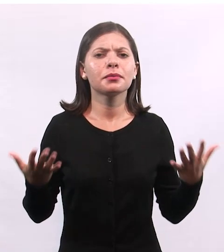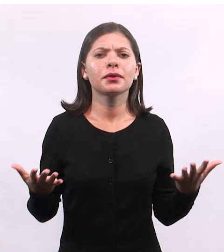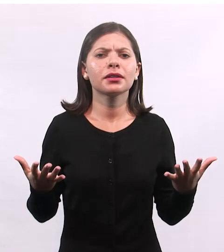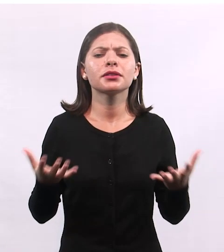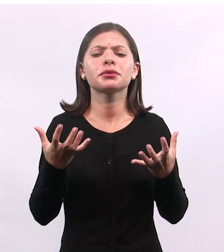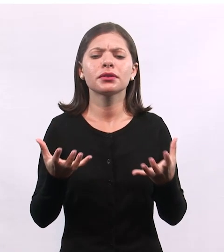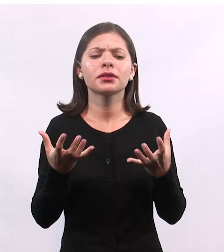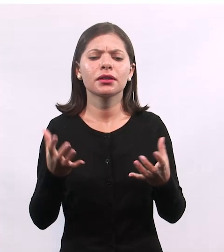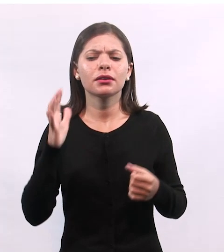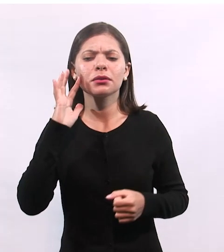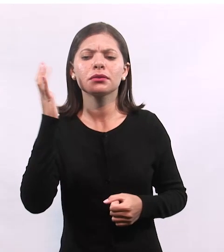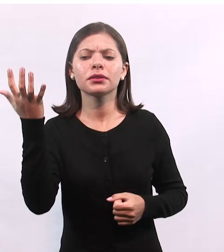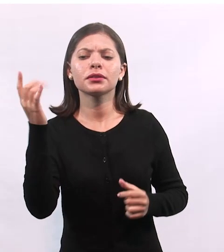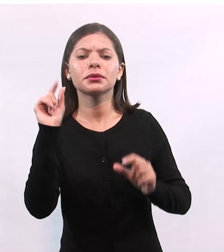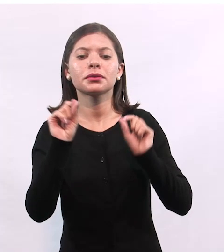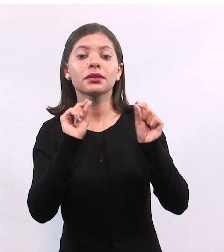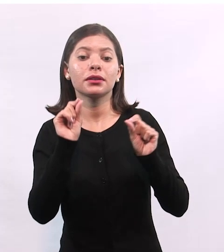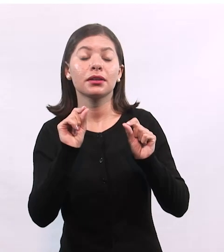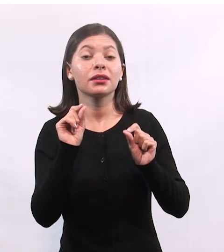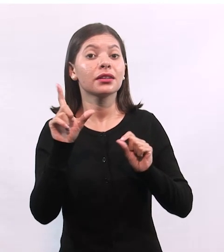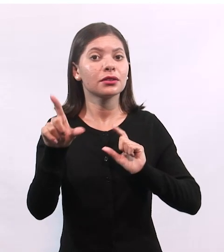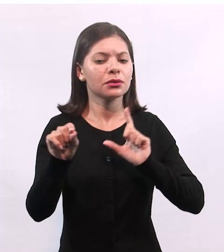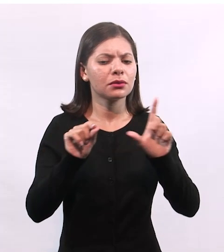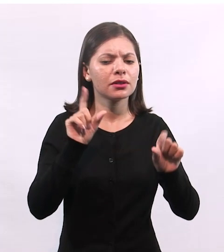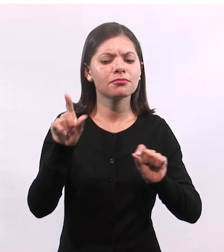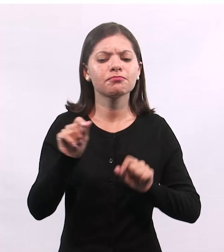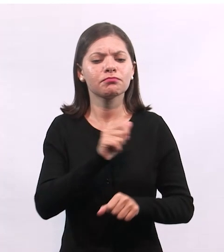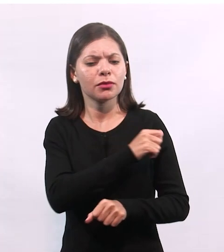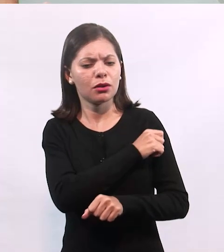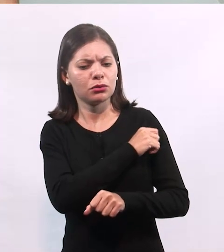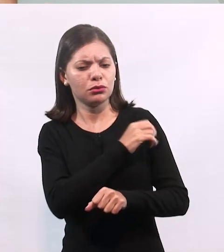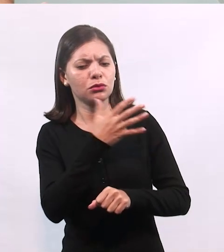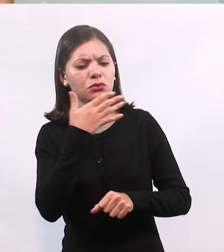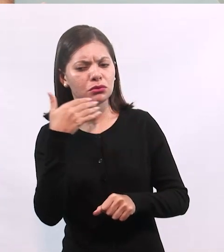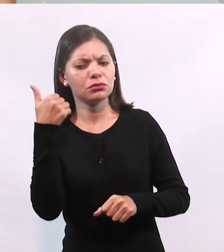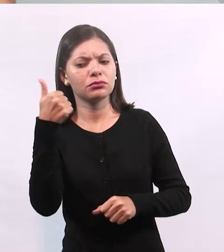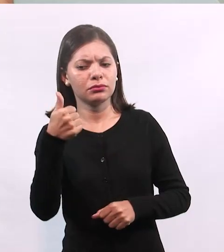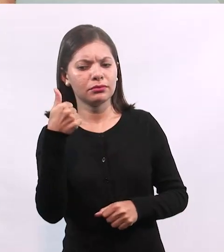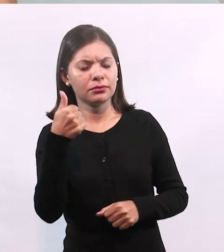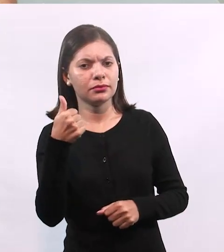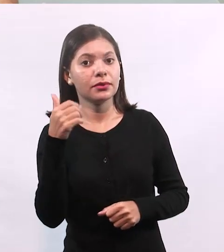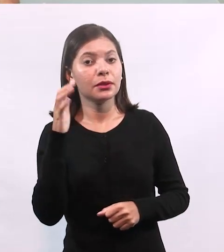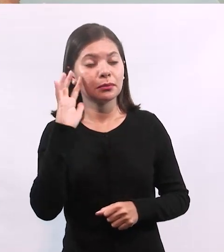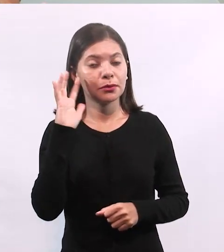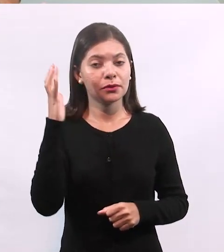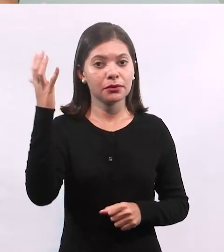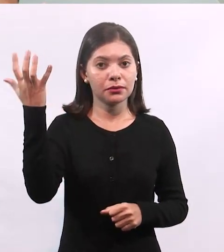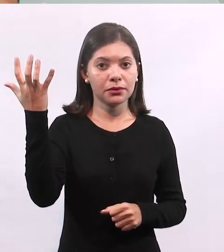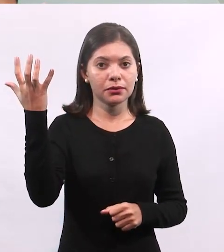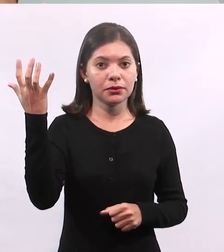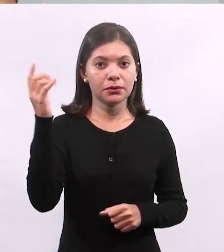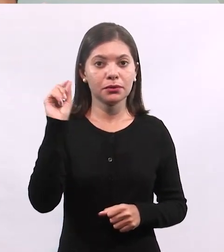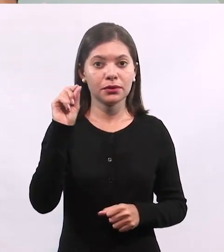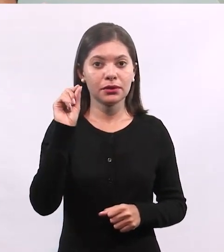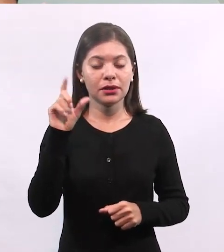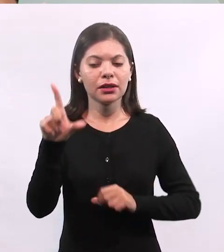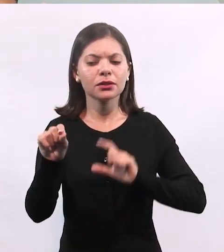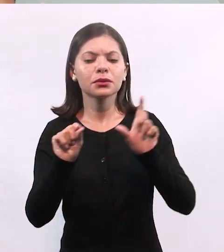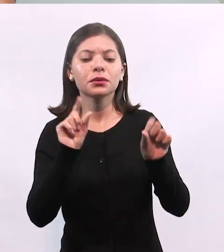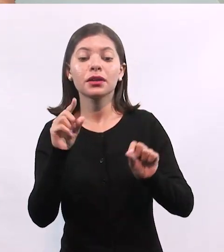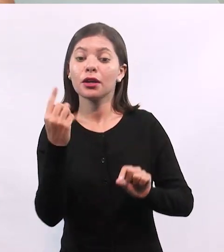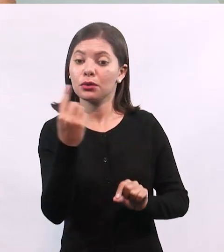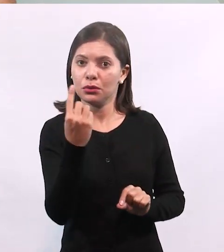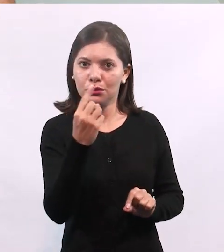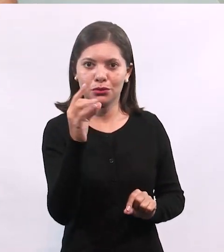mas o que que eu quero que aconteça Ah eu quero escolher um aluno que tem um Bom desempenho Então o meu evento o meu evento é